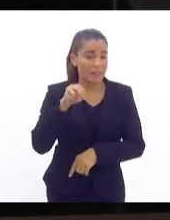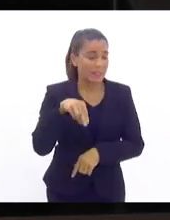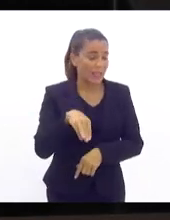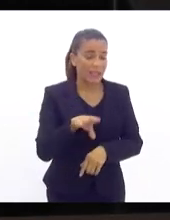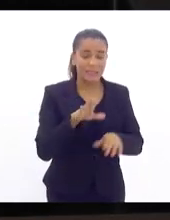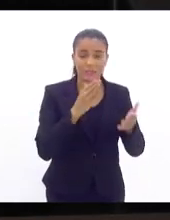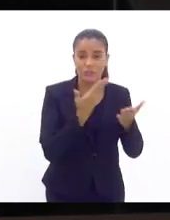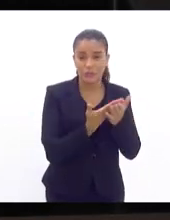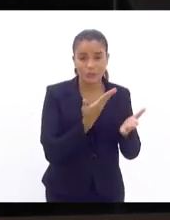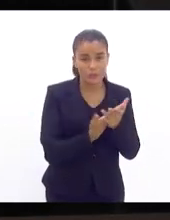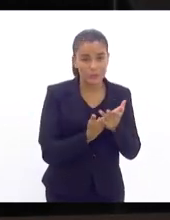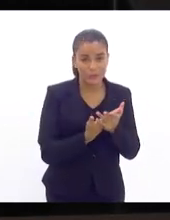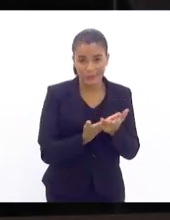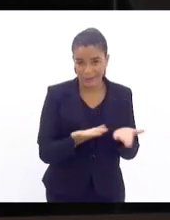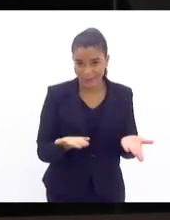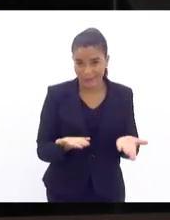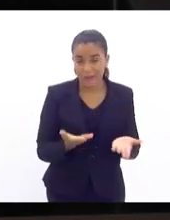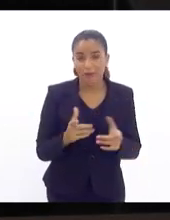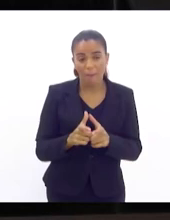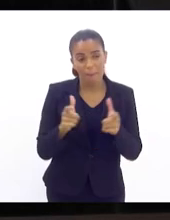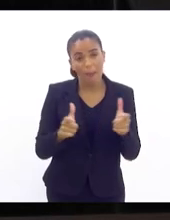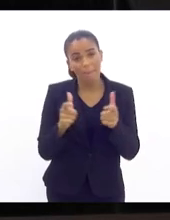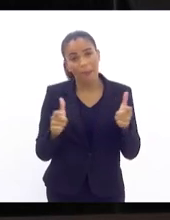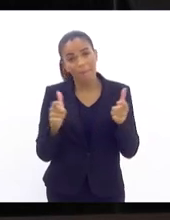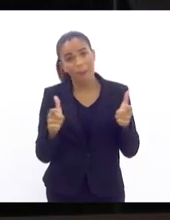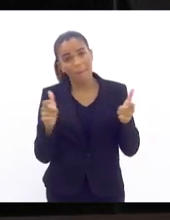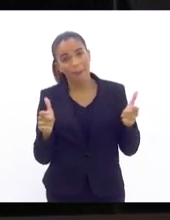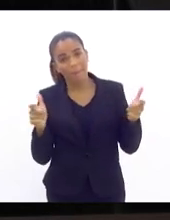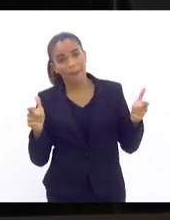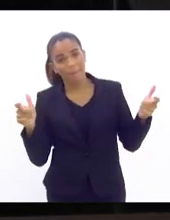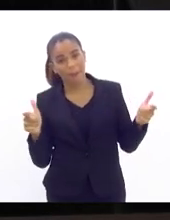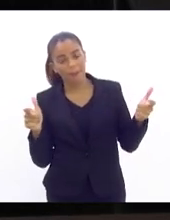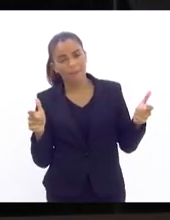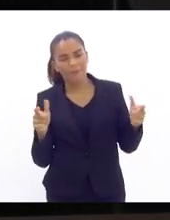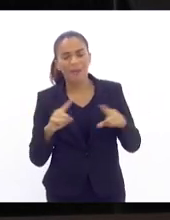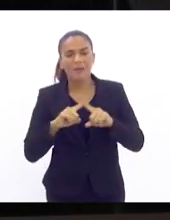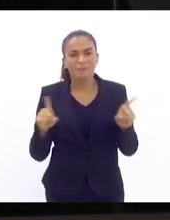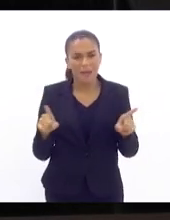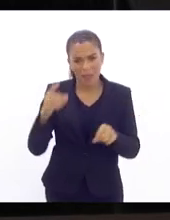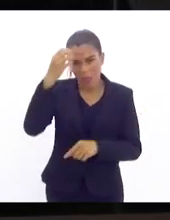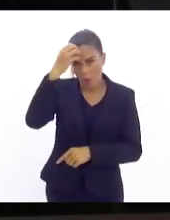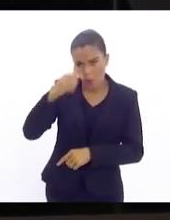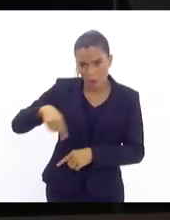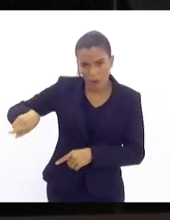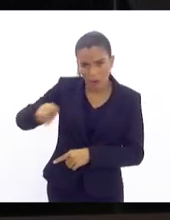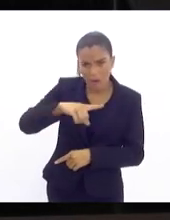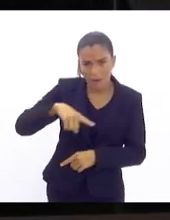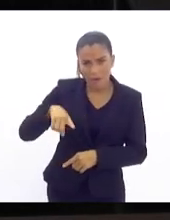essa geração vem aumentando a cada ano. Mas não é por culpa deles.